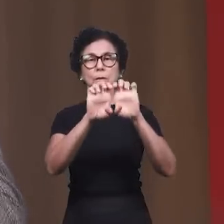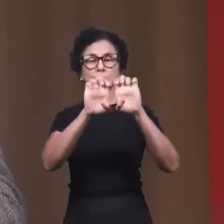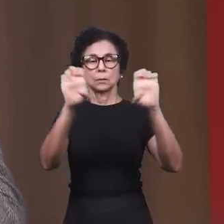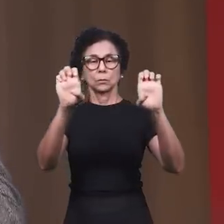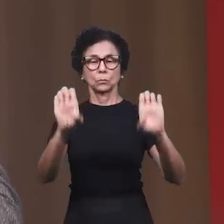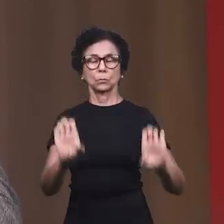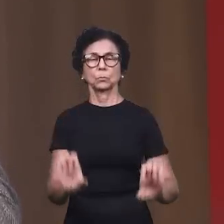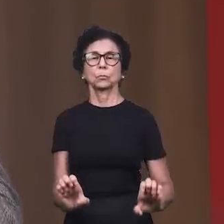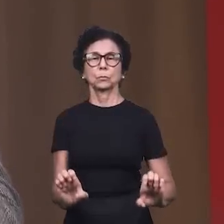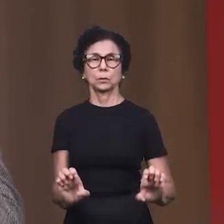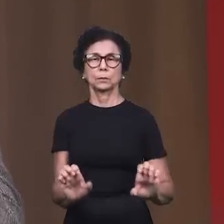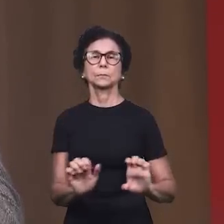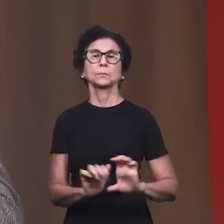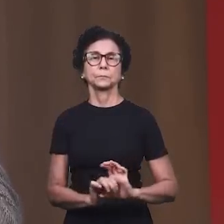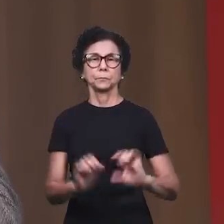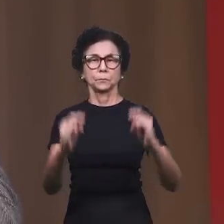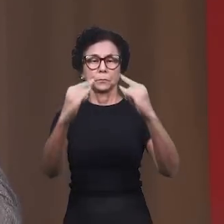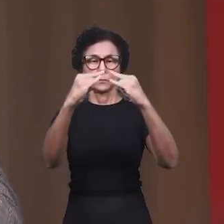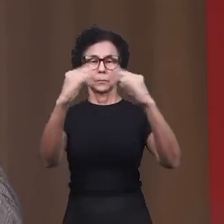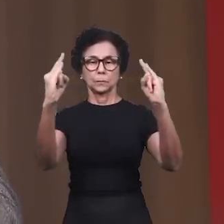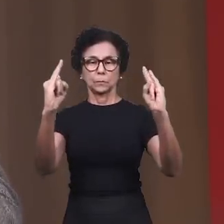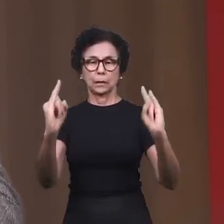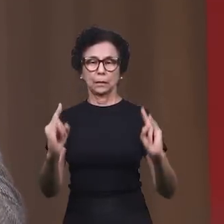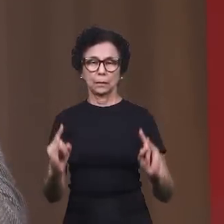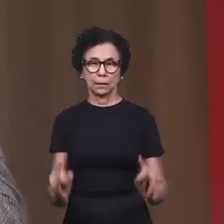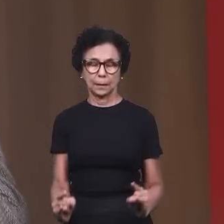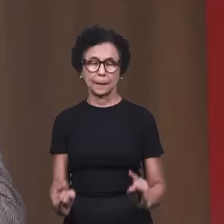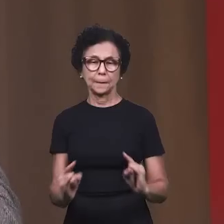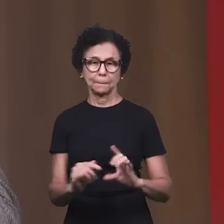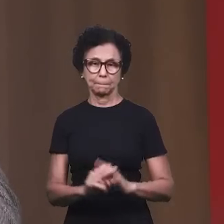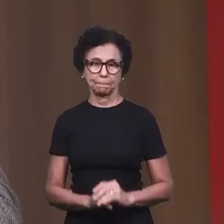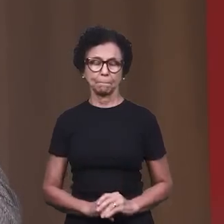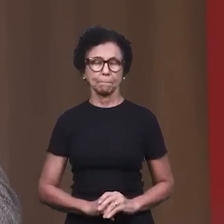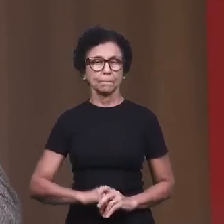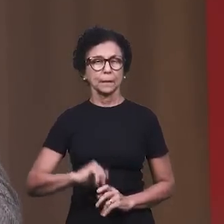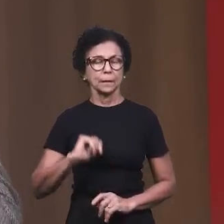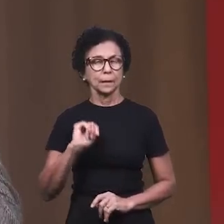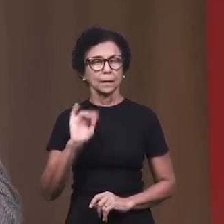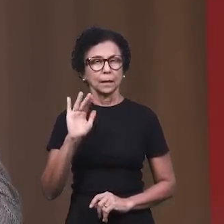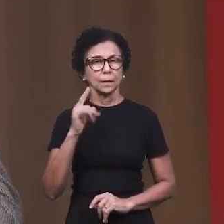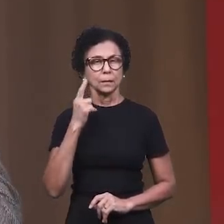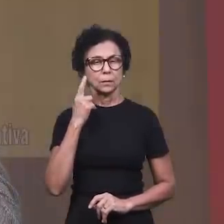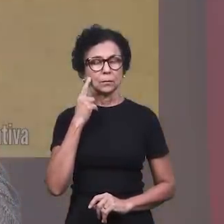do tabernáculo, vemos que desde a porta principal,